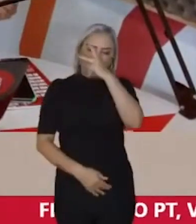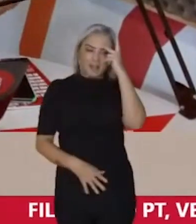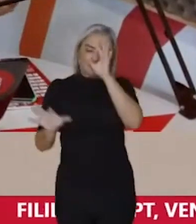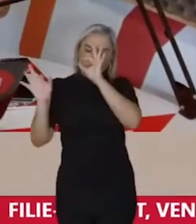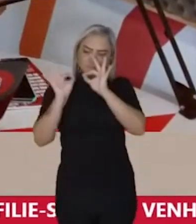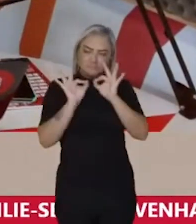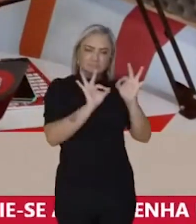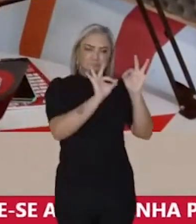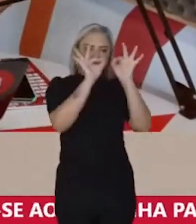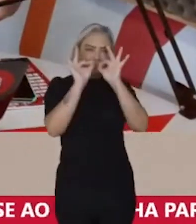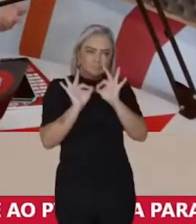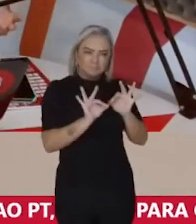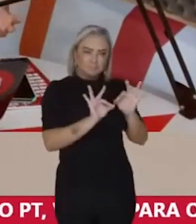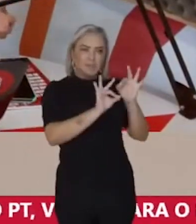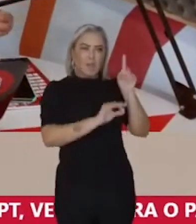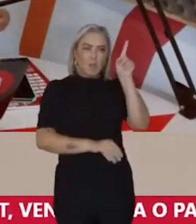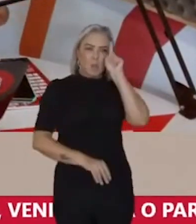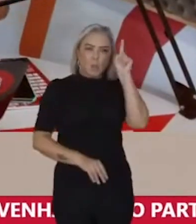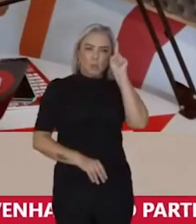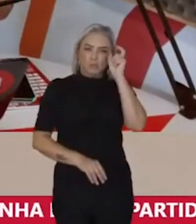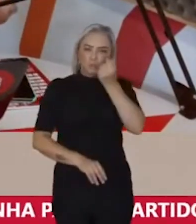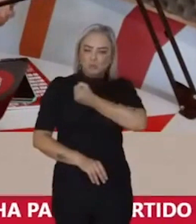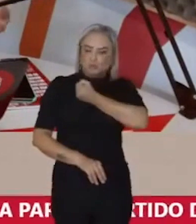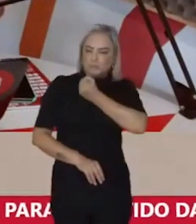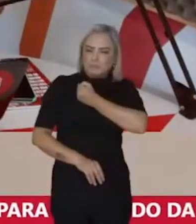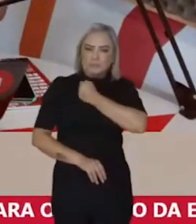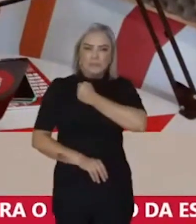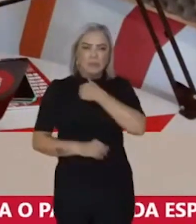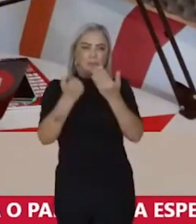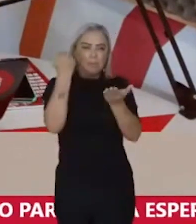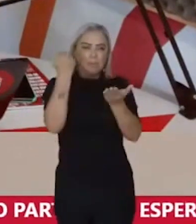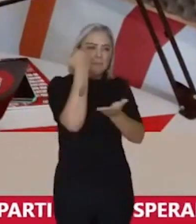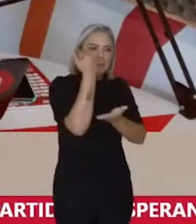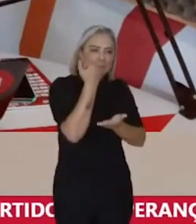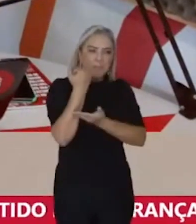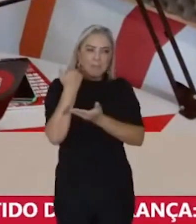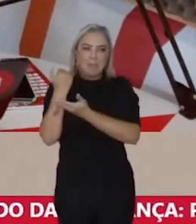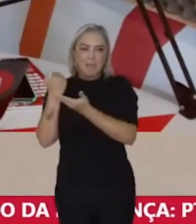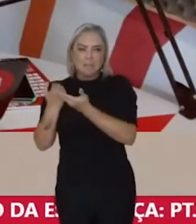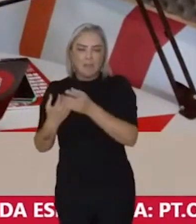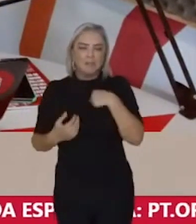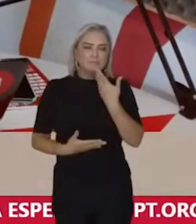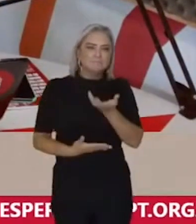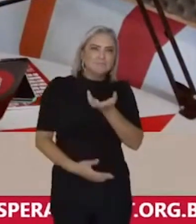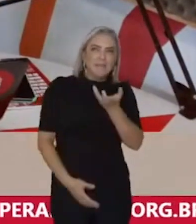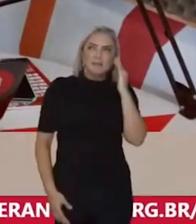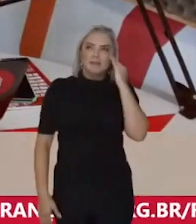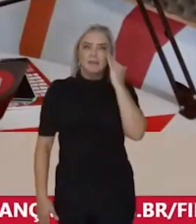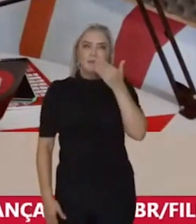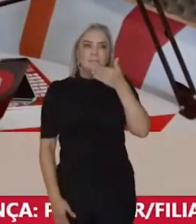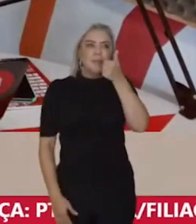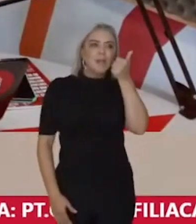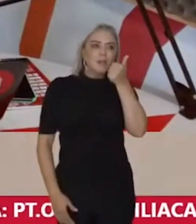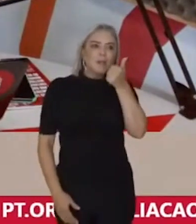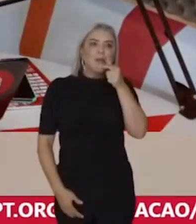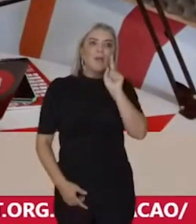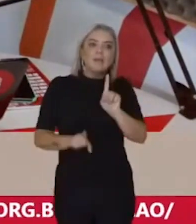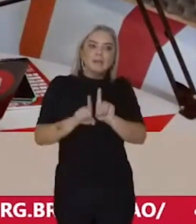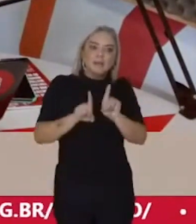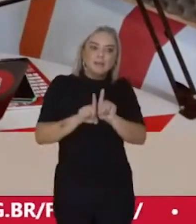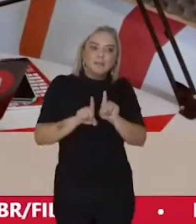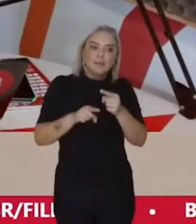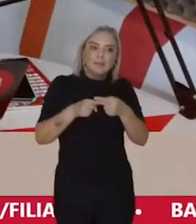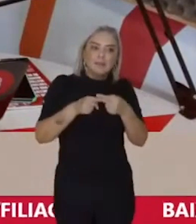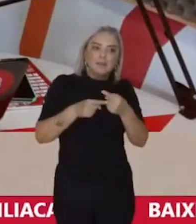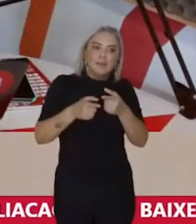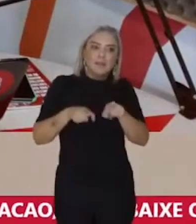acompanha diariamente, né, números recordes de desmatamento, e a gente quer entender melhor esse processo e também voltar um pouquinho no tempo, porque o